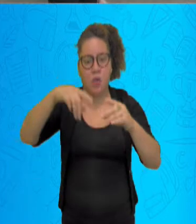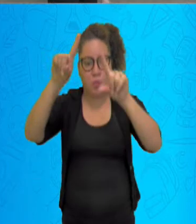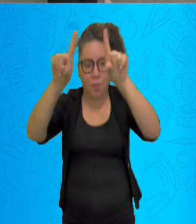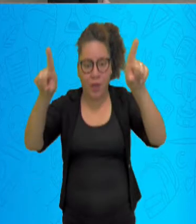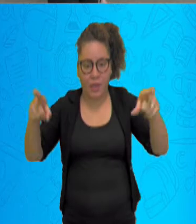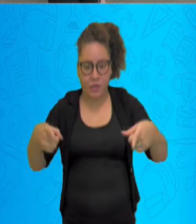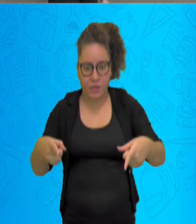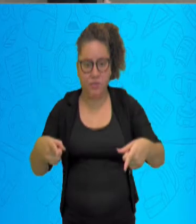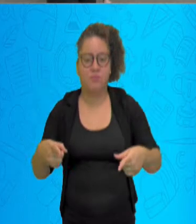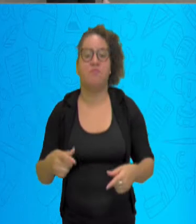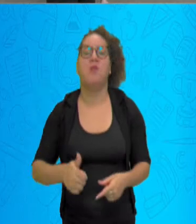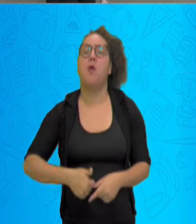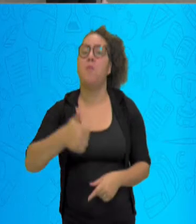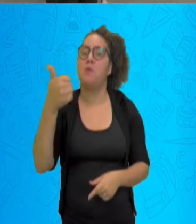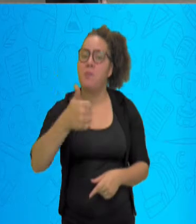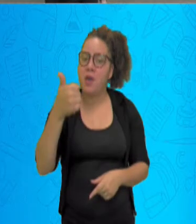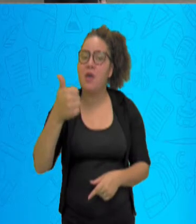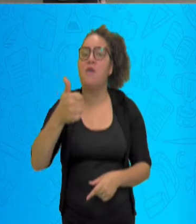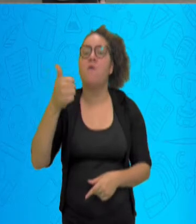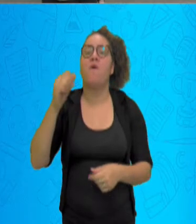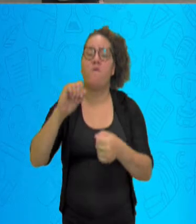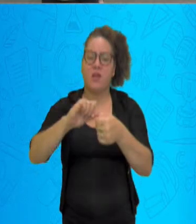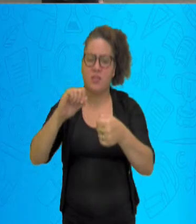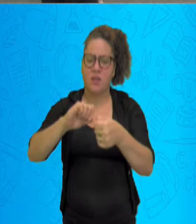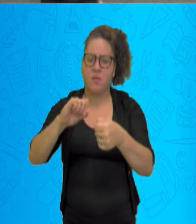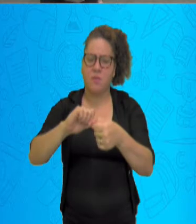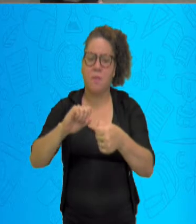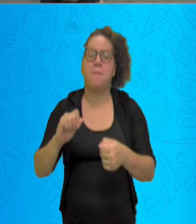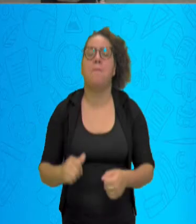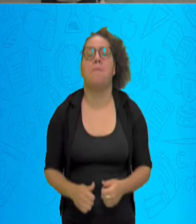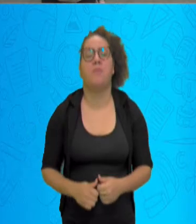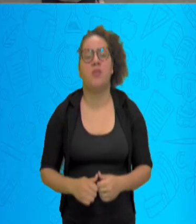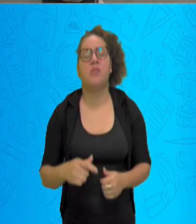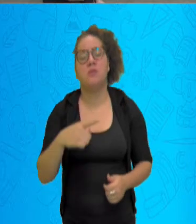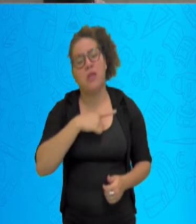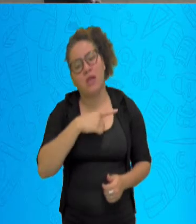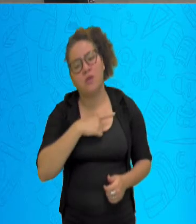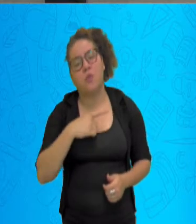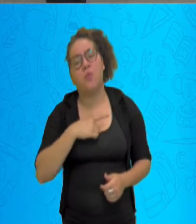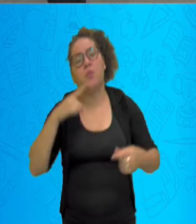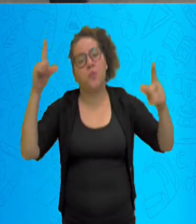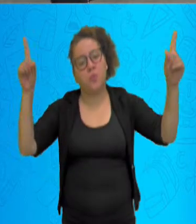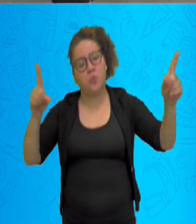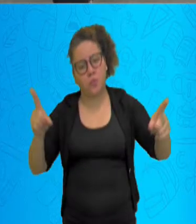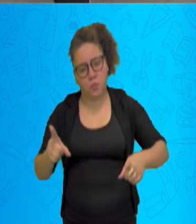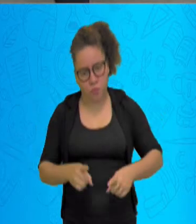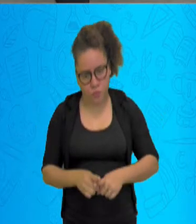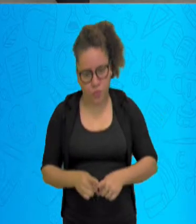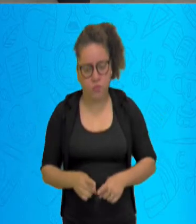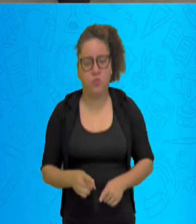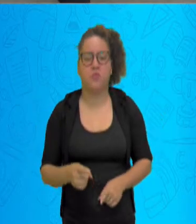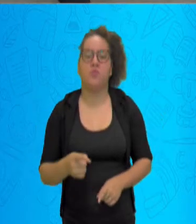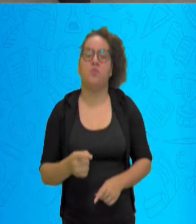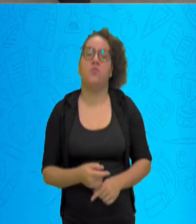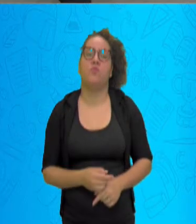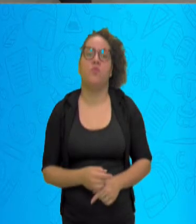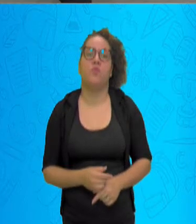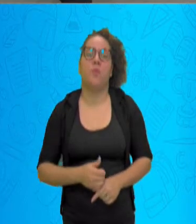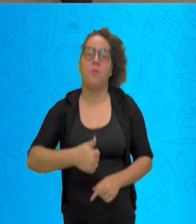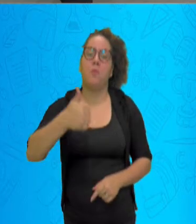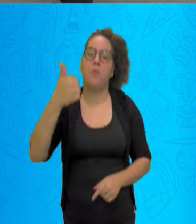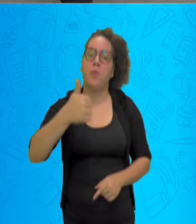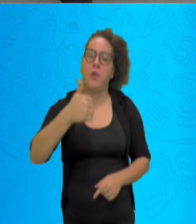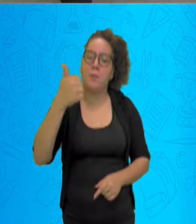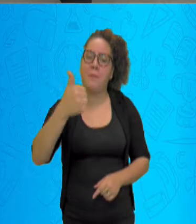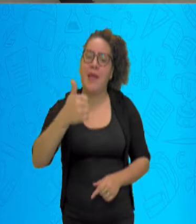parênteses. Esse é o primeiro passo a ser feito. Se eu tenho uma expressão, né? Uma expressão numérica. Primeiro eu